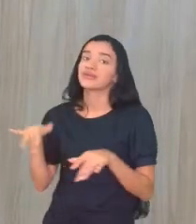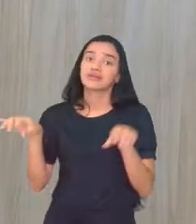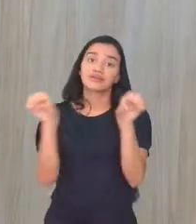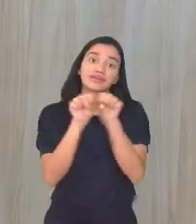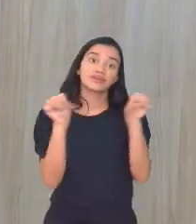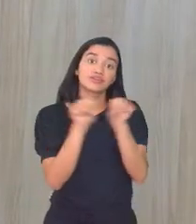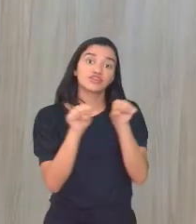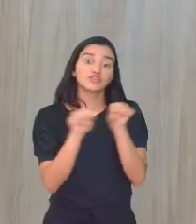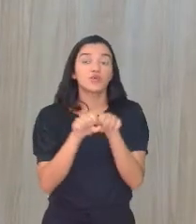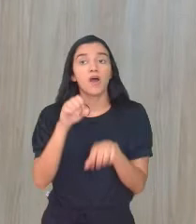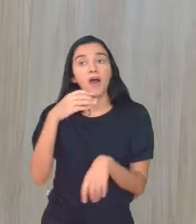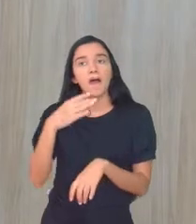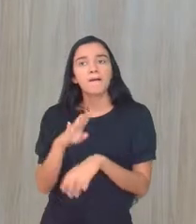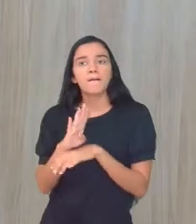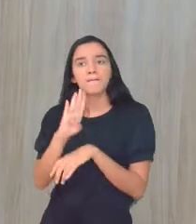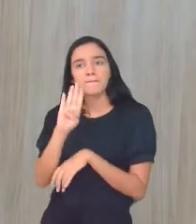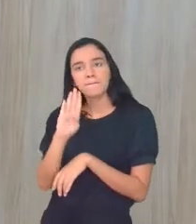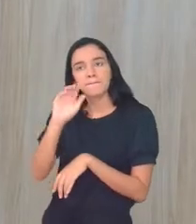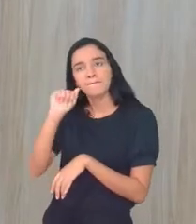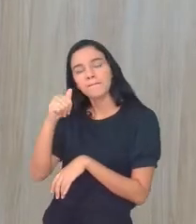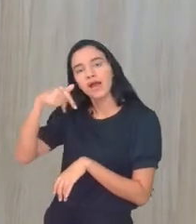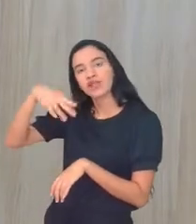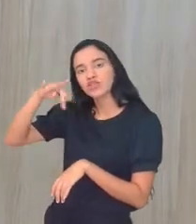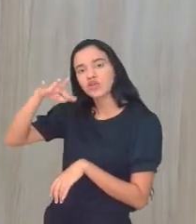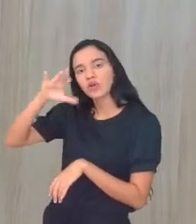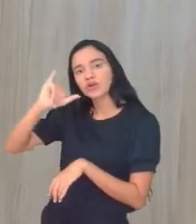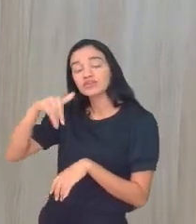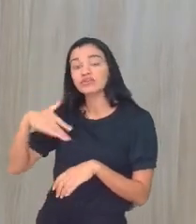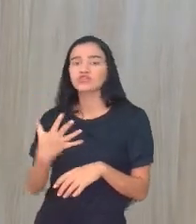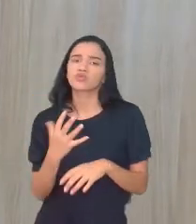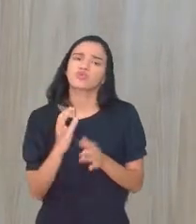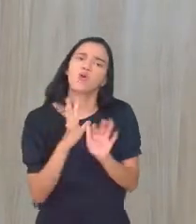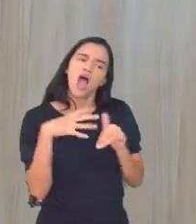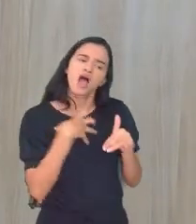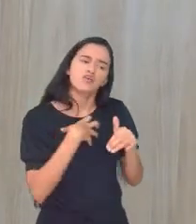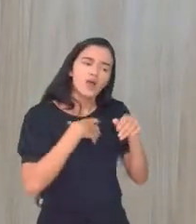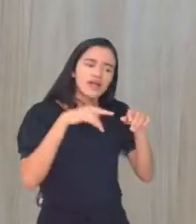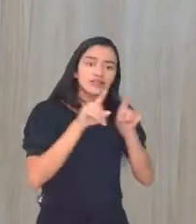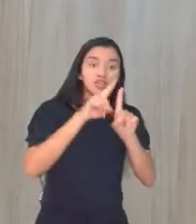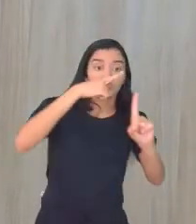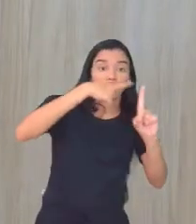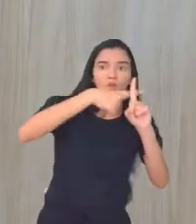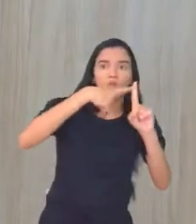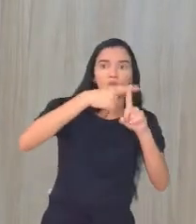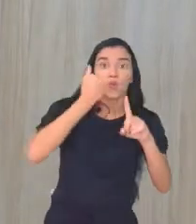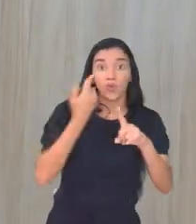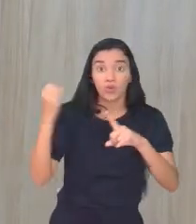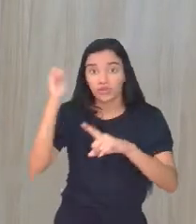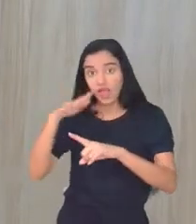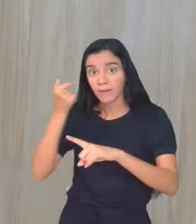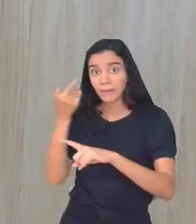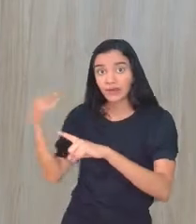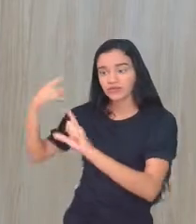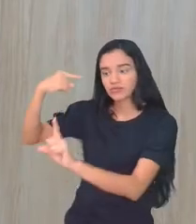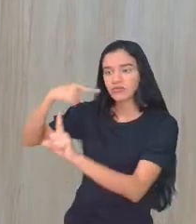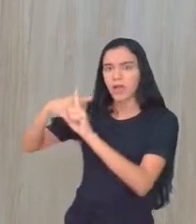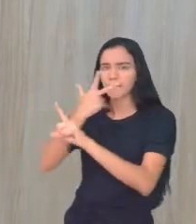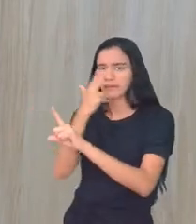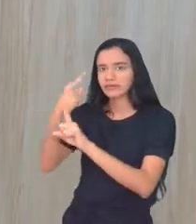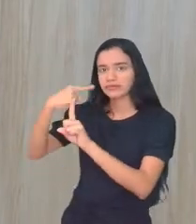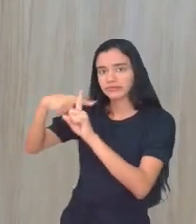sistema panótico, né, o que era isso, em forma de cruz, como eu disse para vocês, porque permitia, a partir de